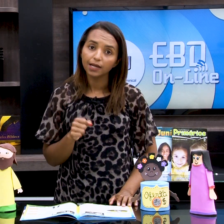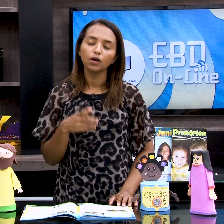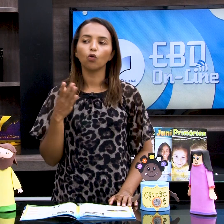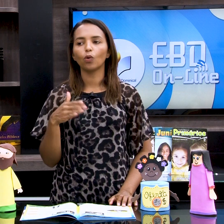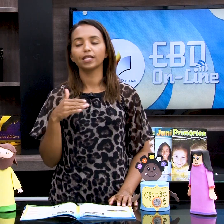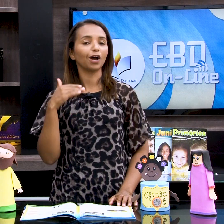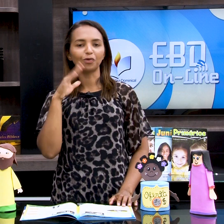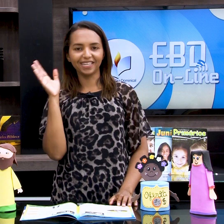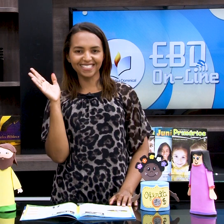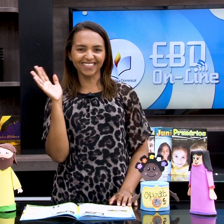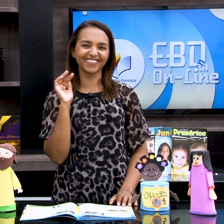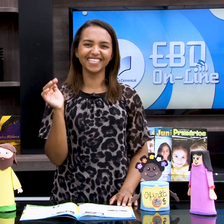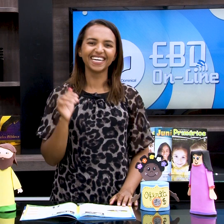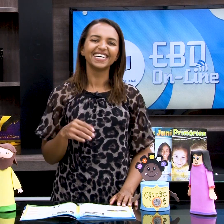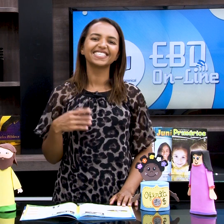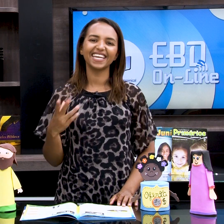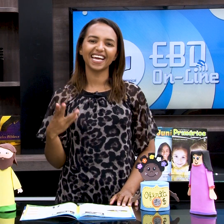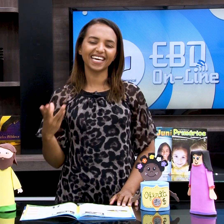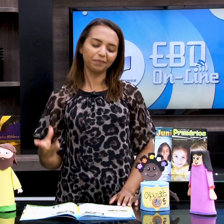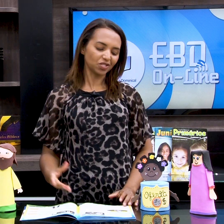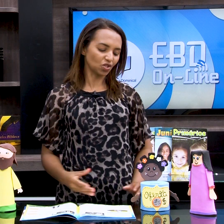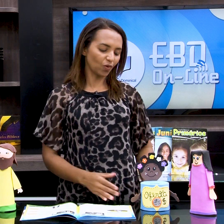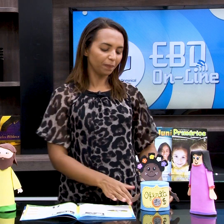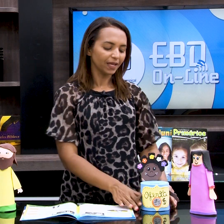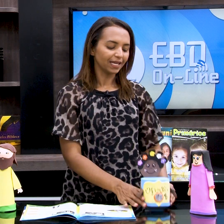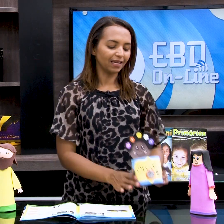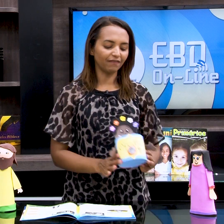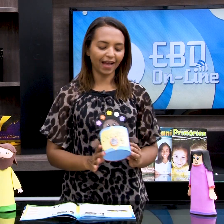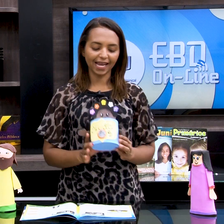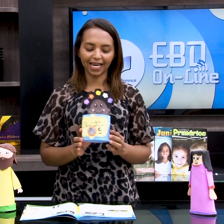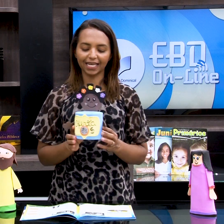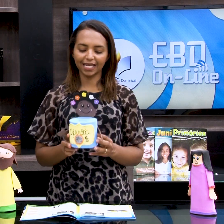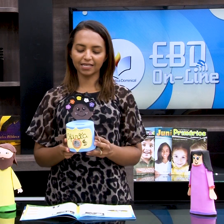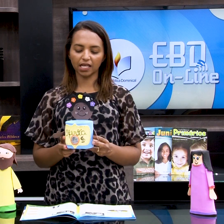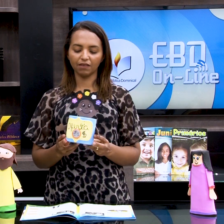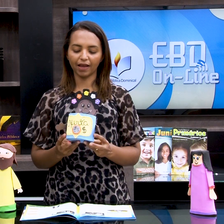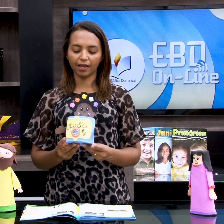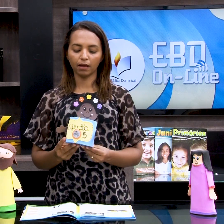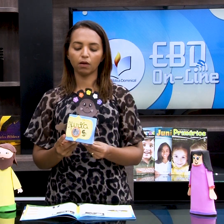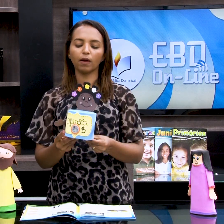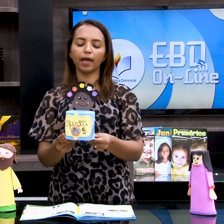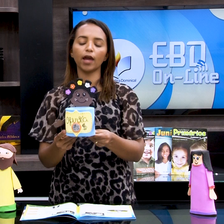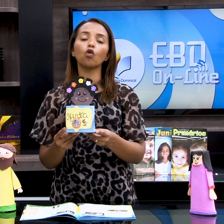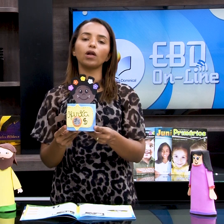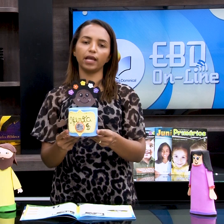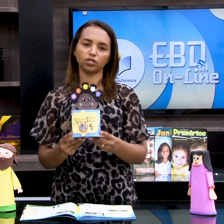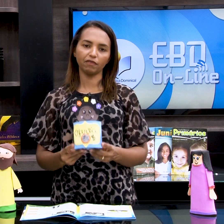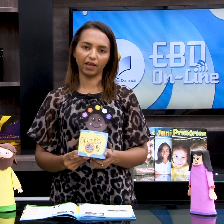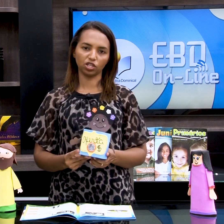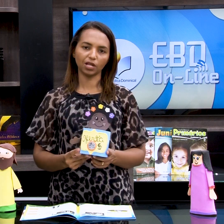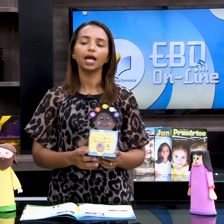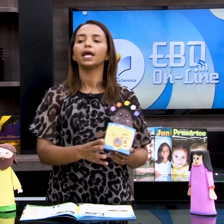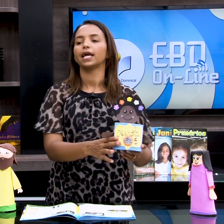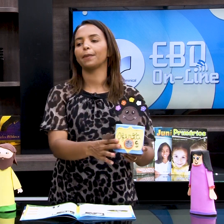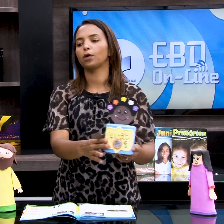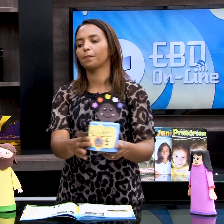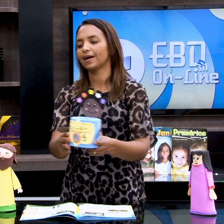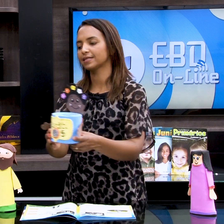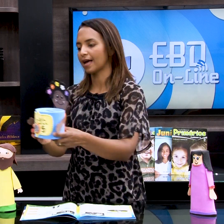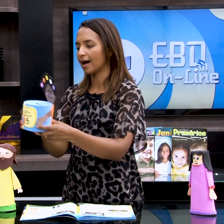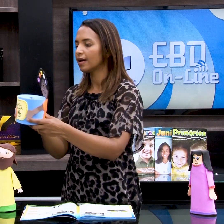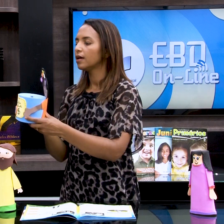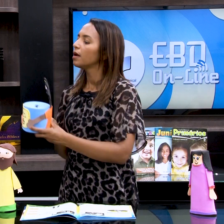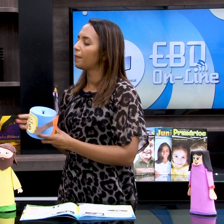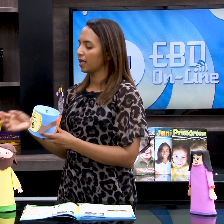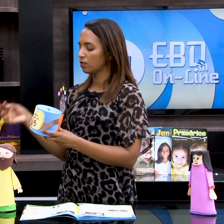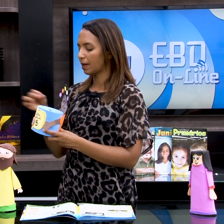dia ou a diaconisa do dia seria aquela pessoa que vai aquela criança que vai recolher as ofertas tá ela pode